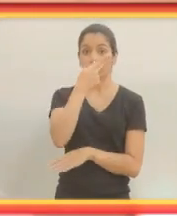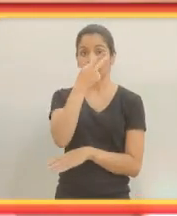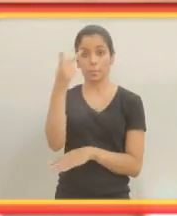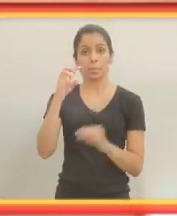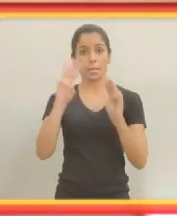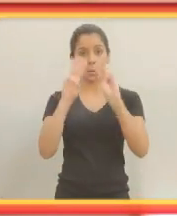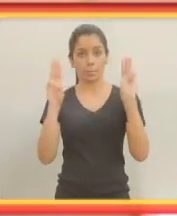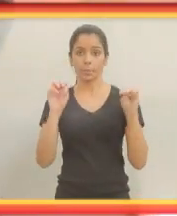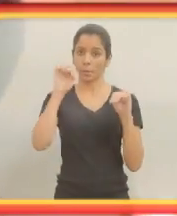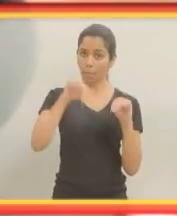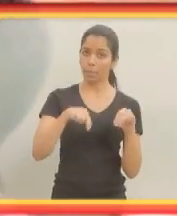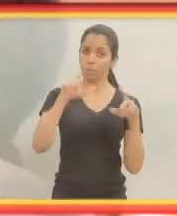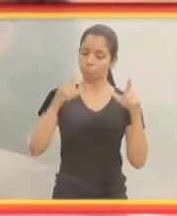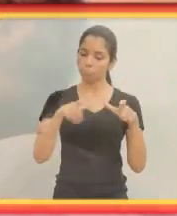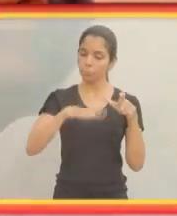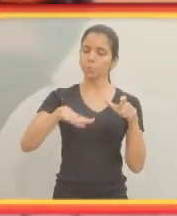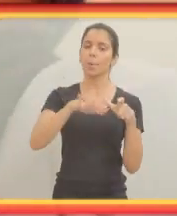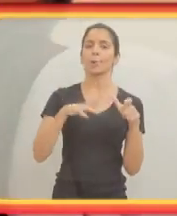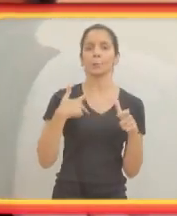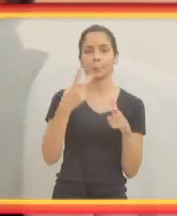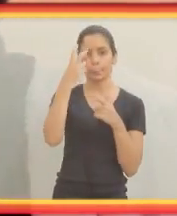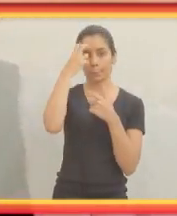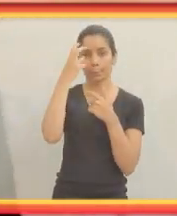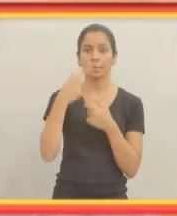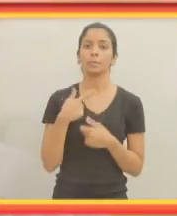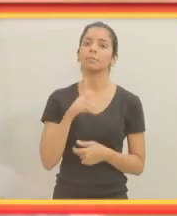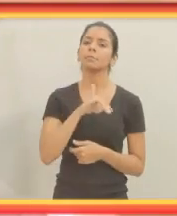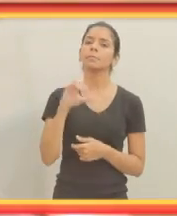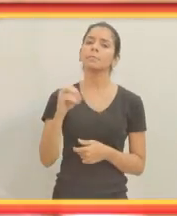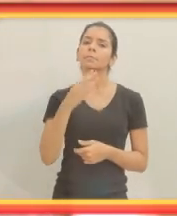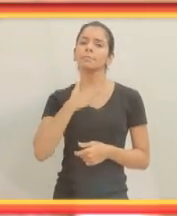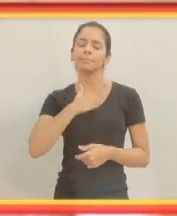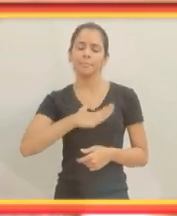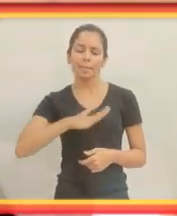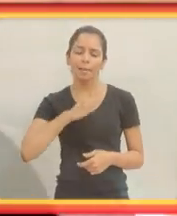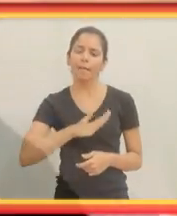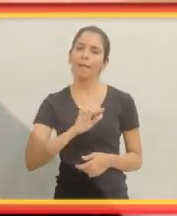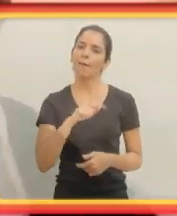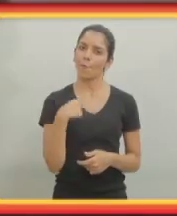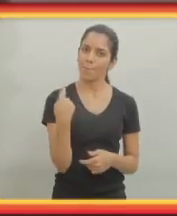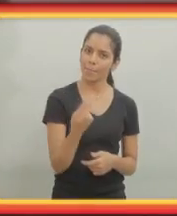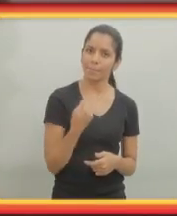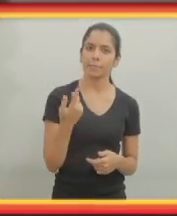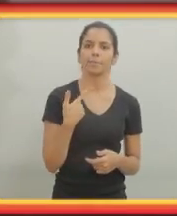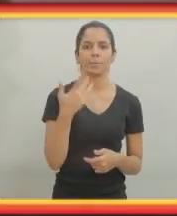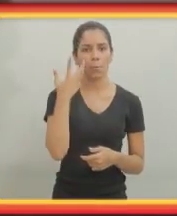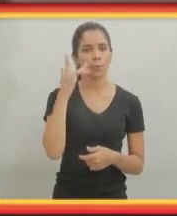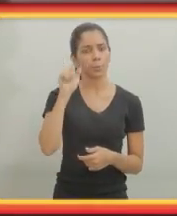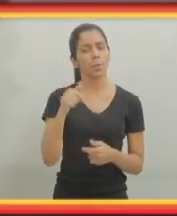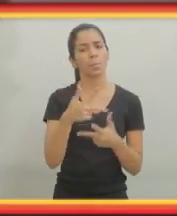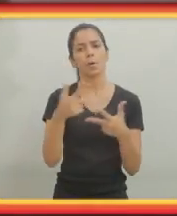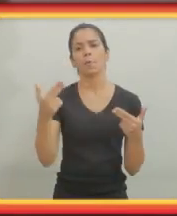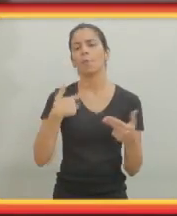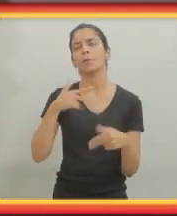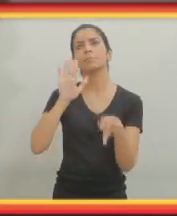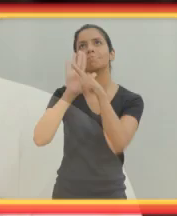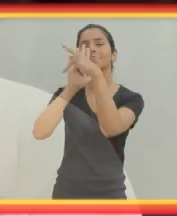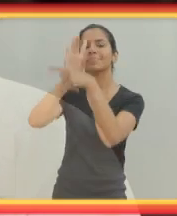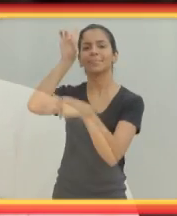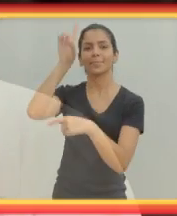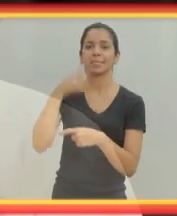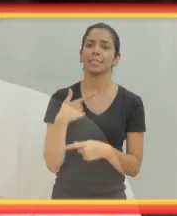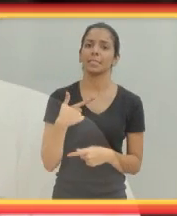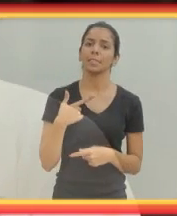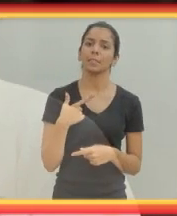exemplo, é um espaço cultural. Isso acalma, ambienta a gente e eu acho que é uma coisa divina.